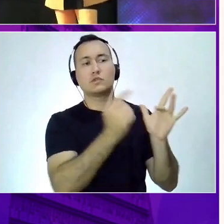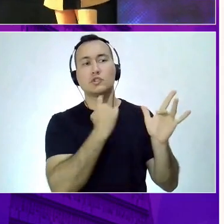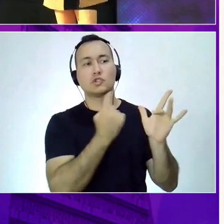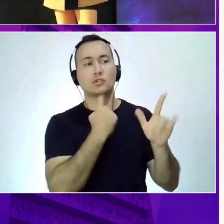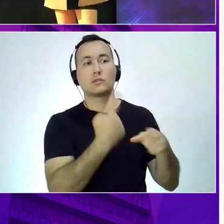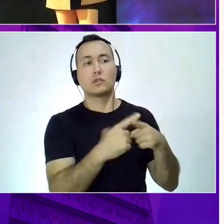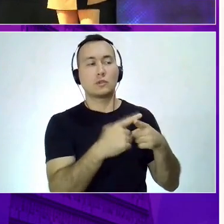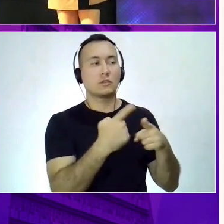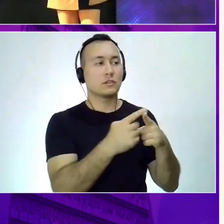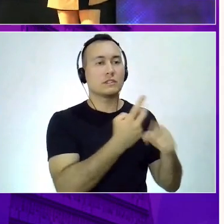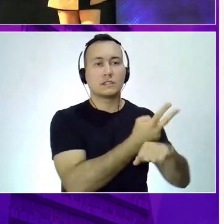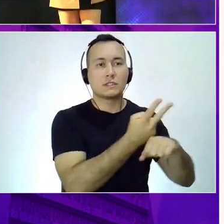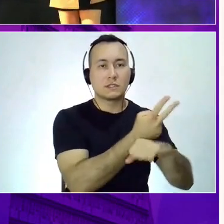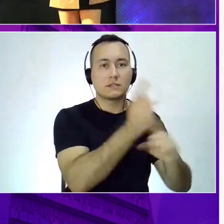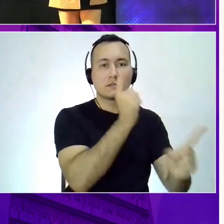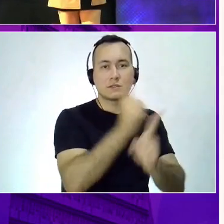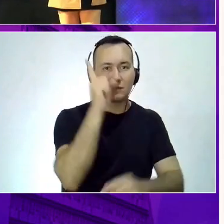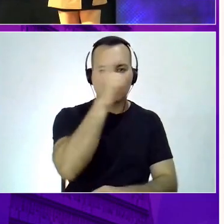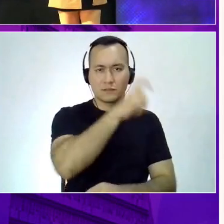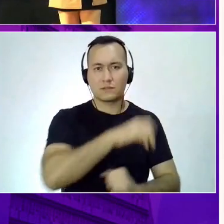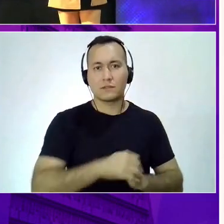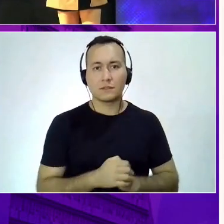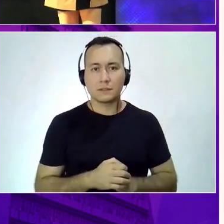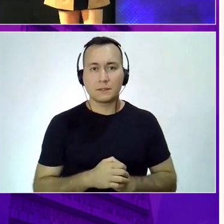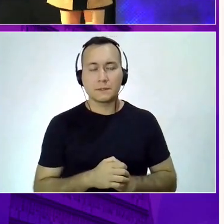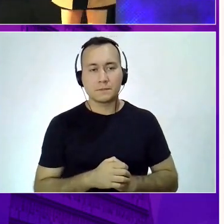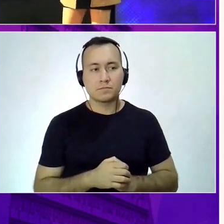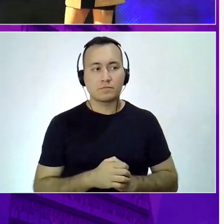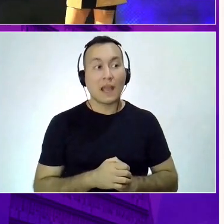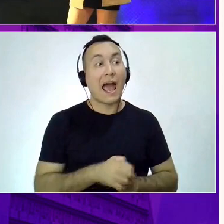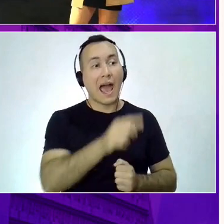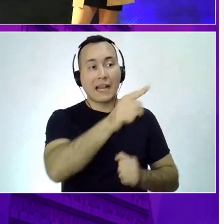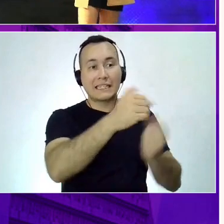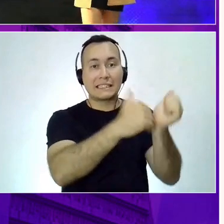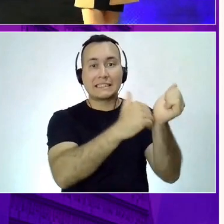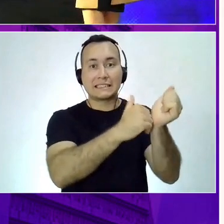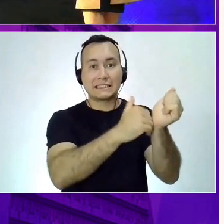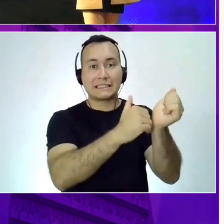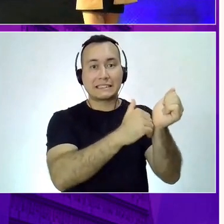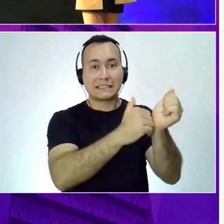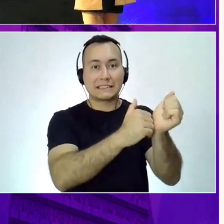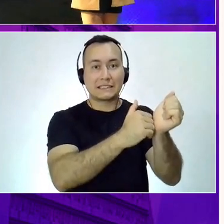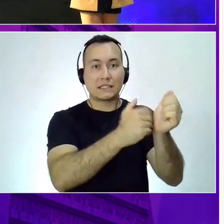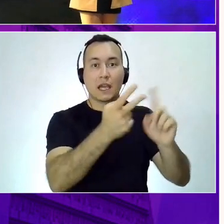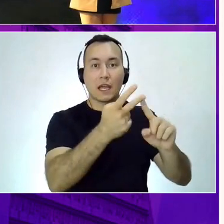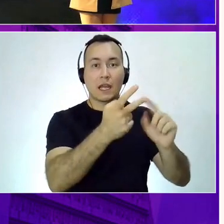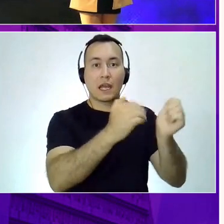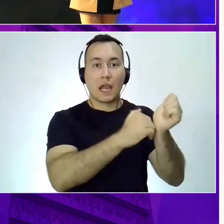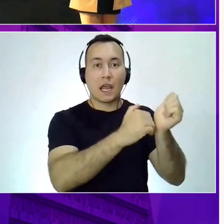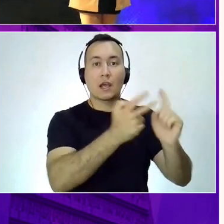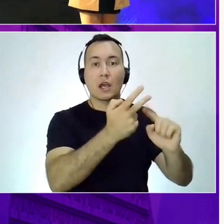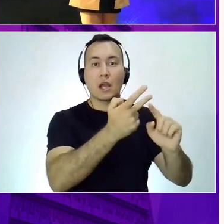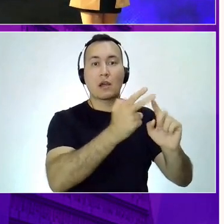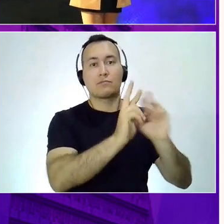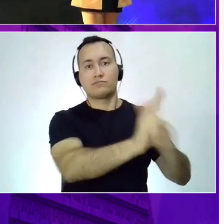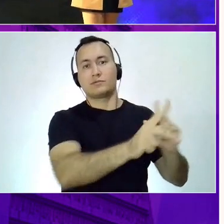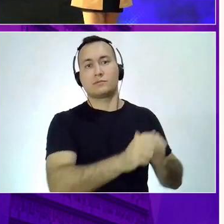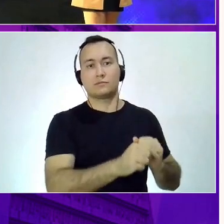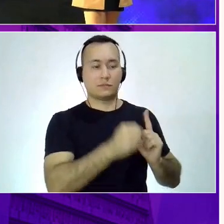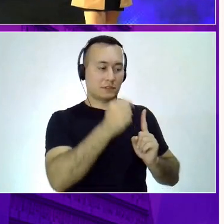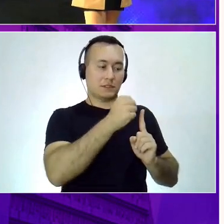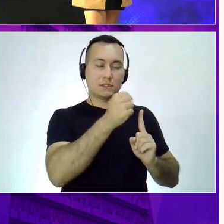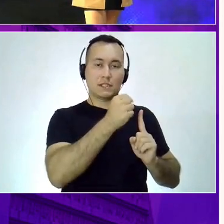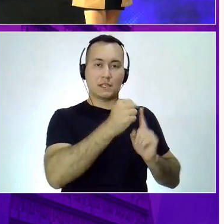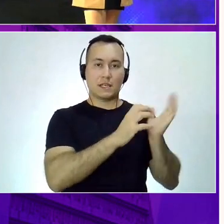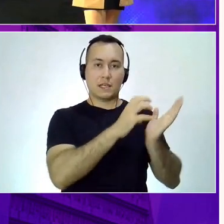atacante conseguir ter esse token, ele vai acessar o seu sistema. Outro problema, monitoramento e auditoria. Como que a gente